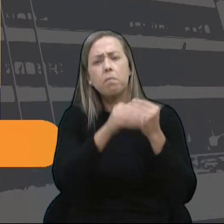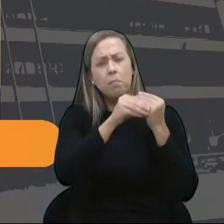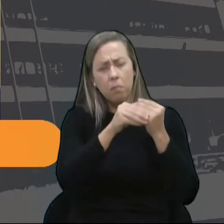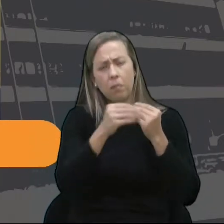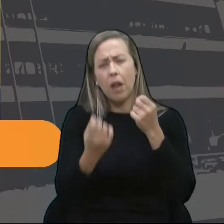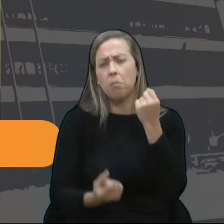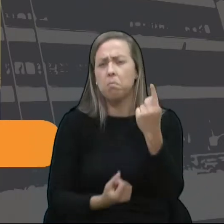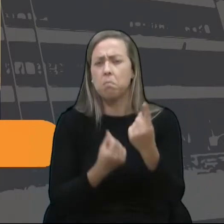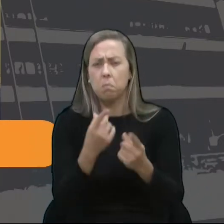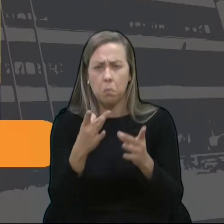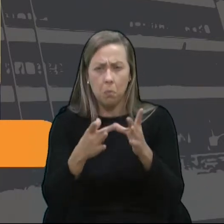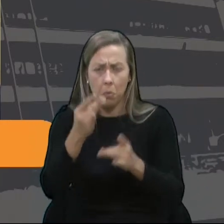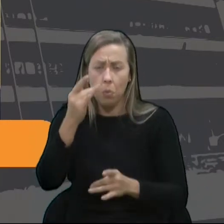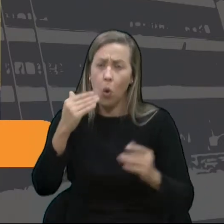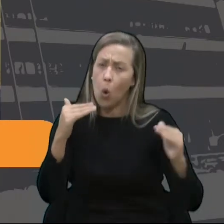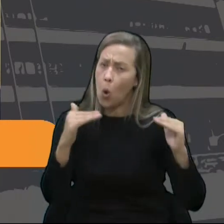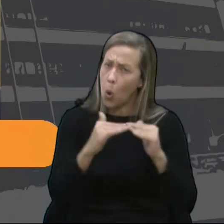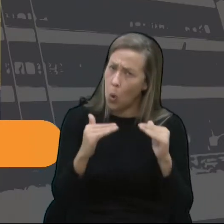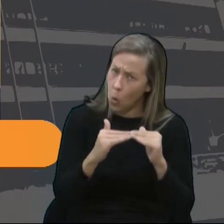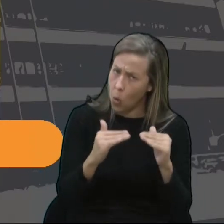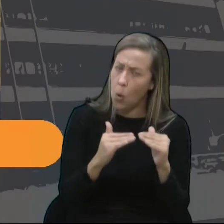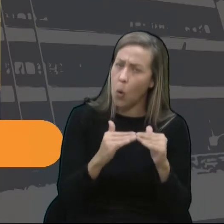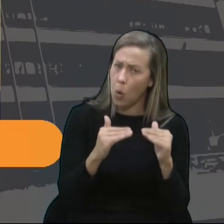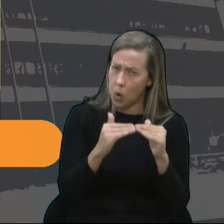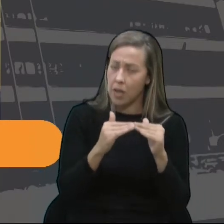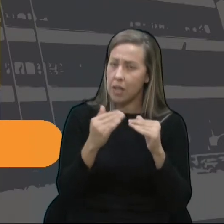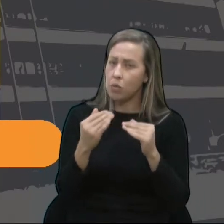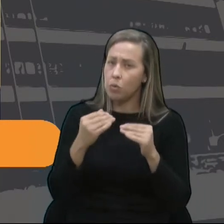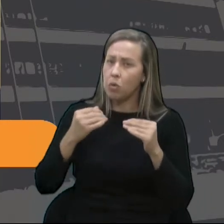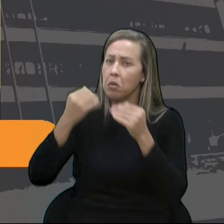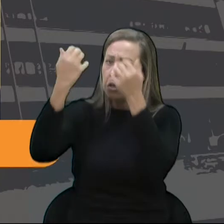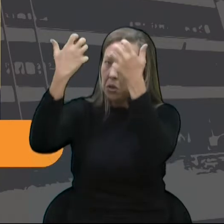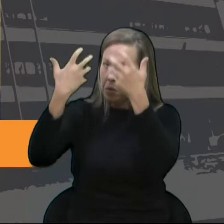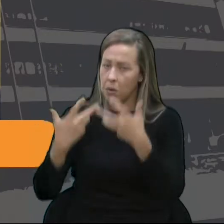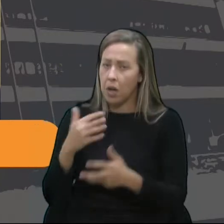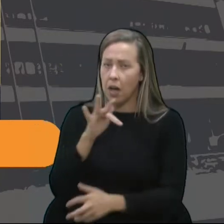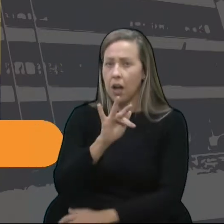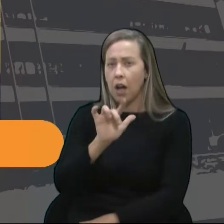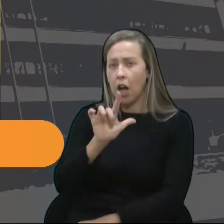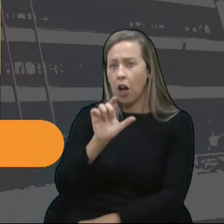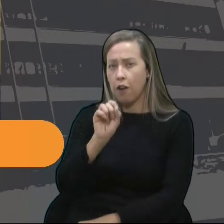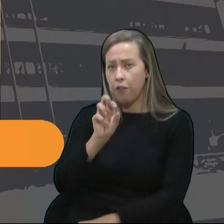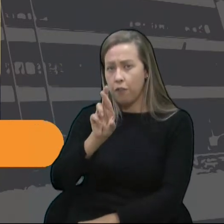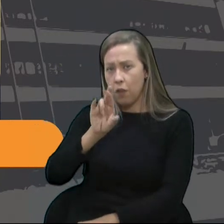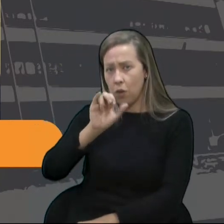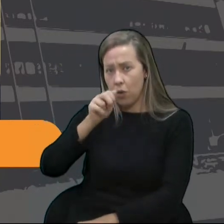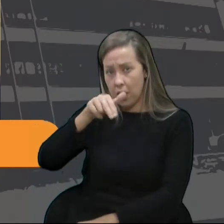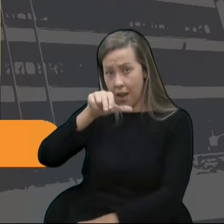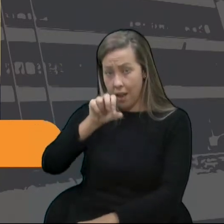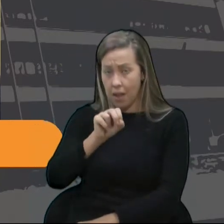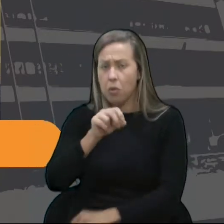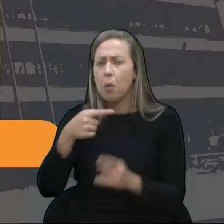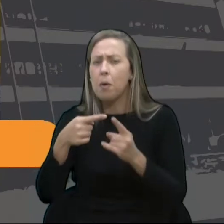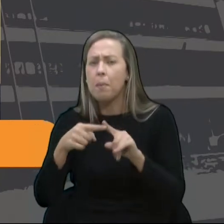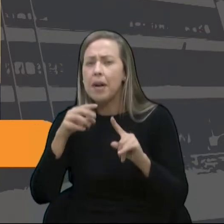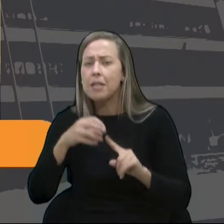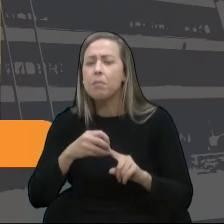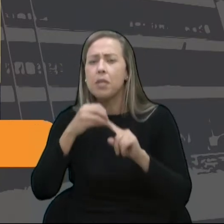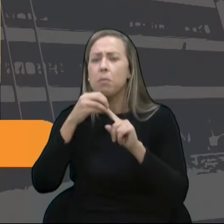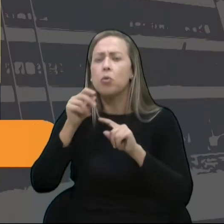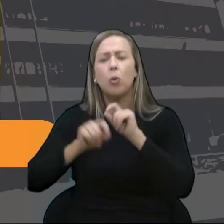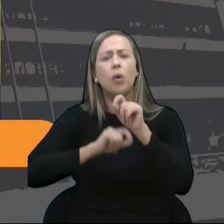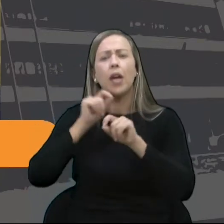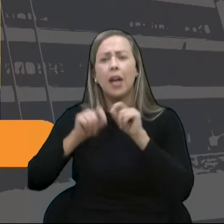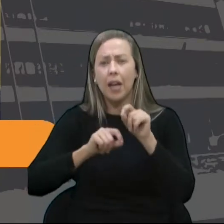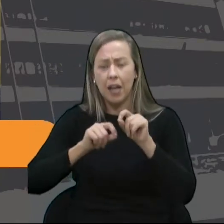algumas coisas, concordando com alguns aspectos colocados pelo Floriano, mas principalmente retornando um